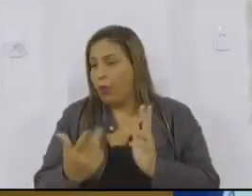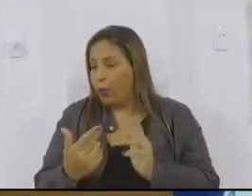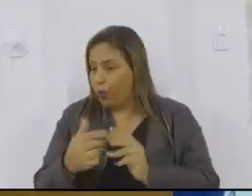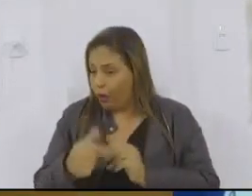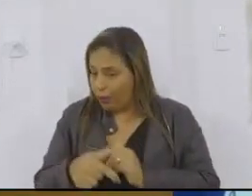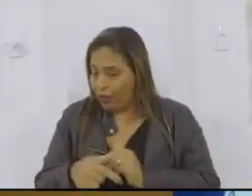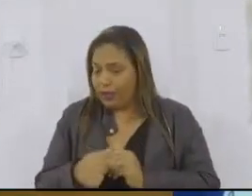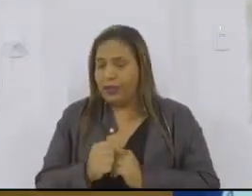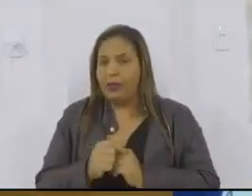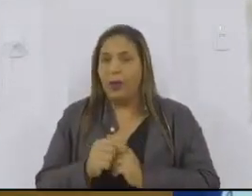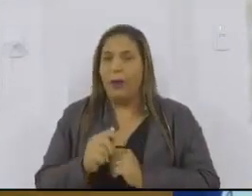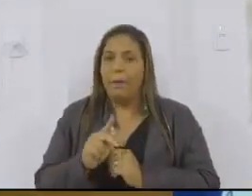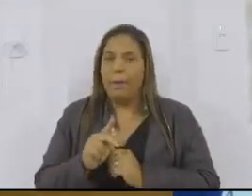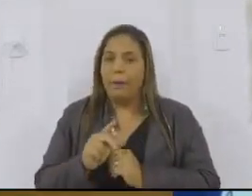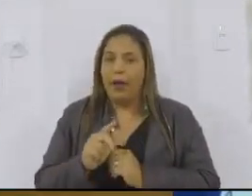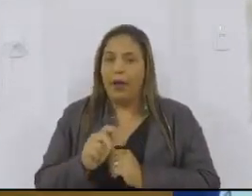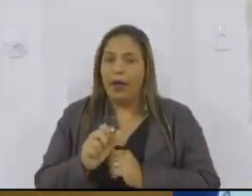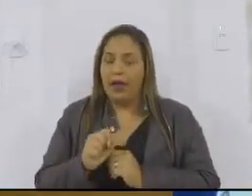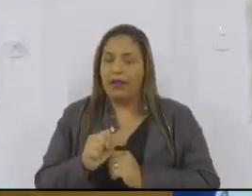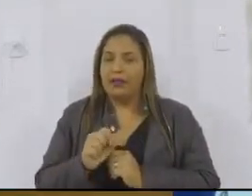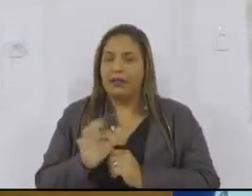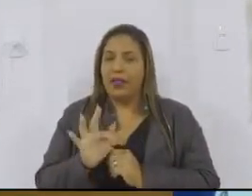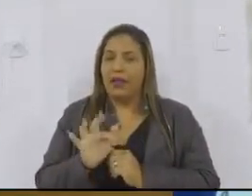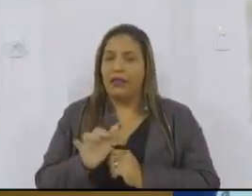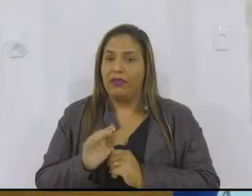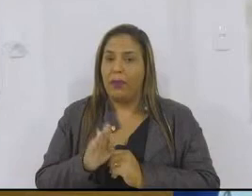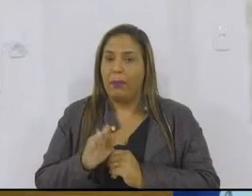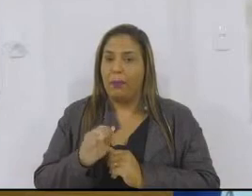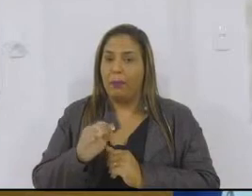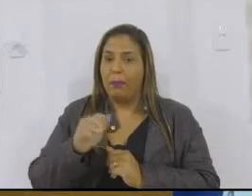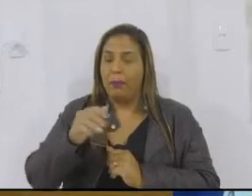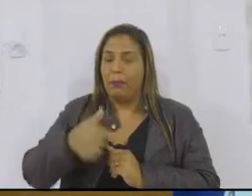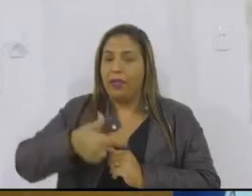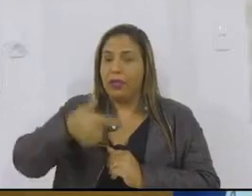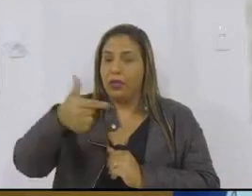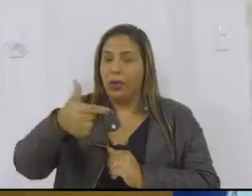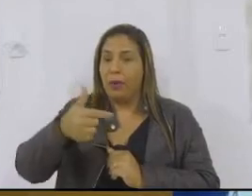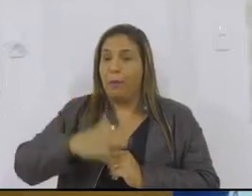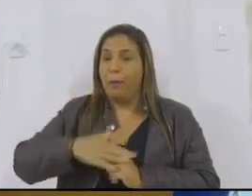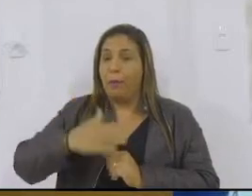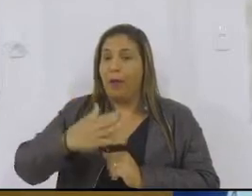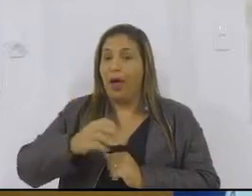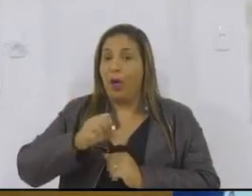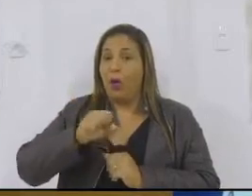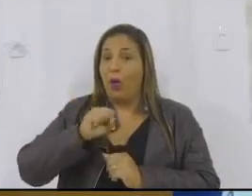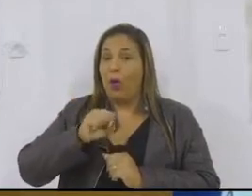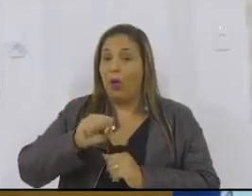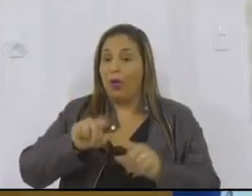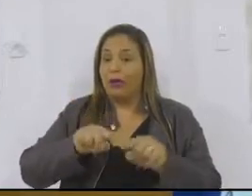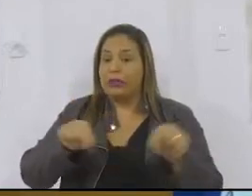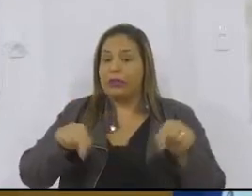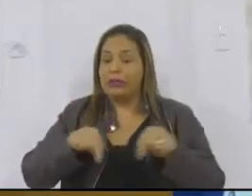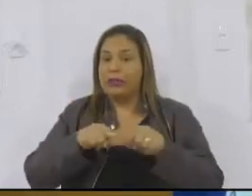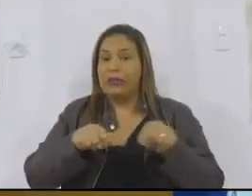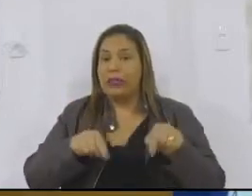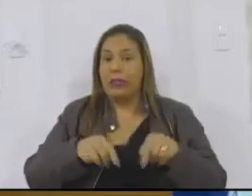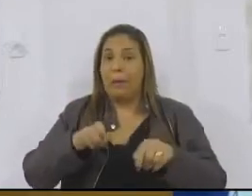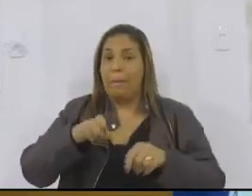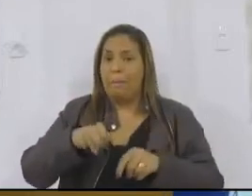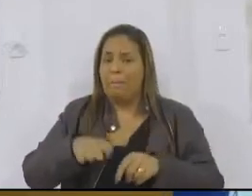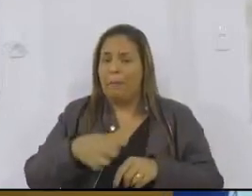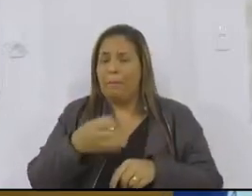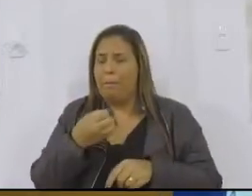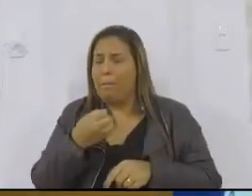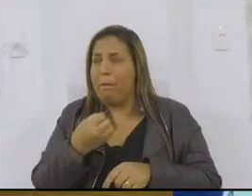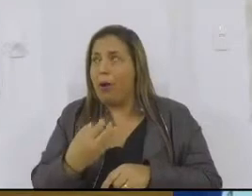um posto maravilhoso, com uma estrutura grande, mais de 8 salas, que atenderia muito bem a população, mas